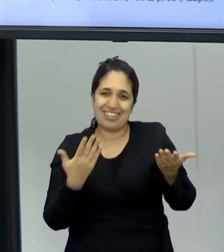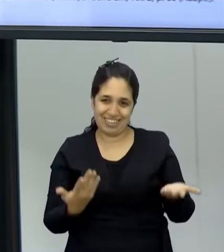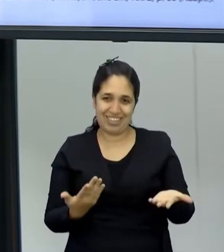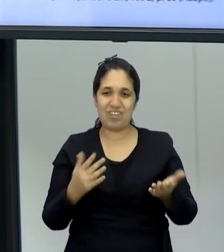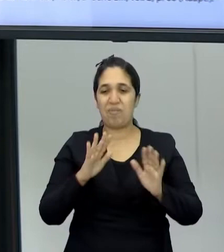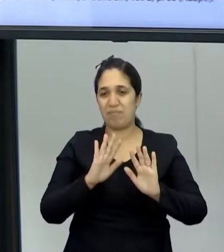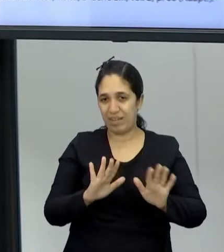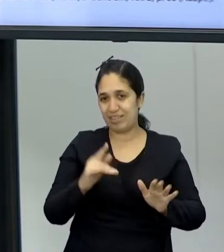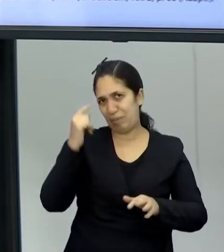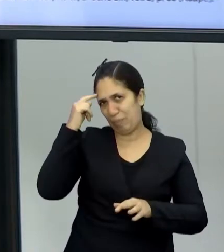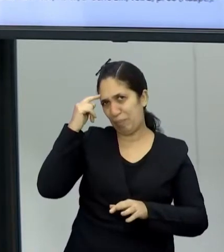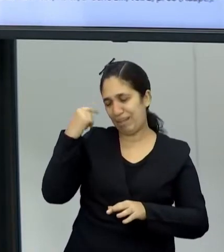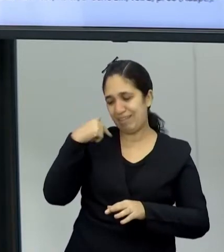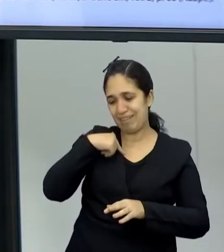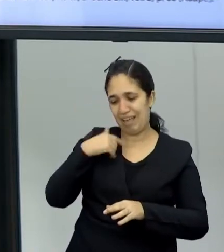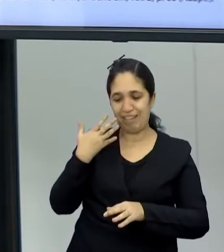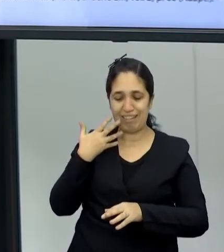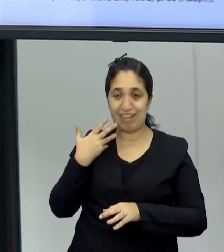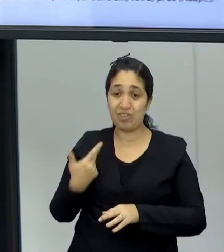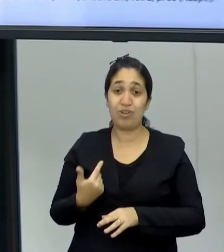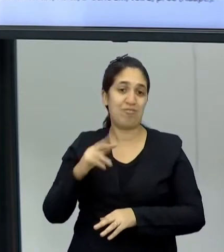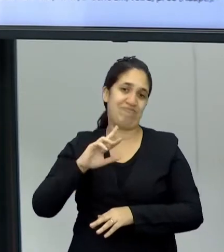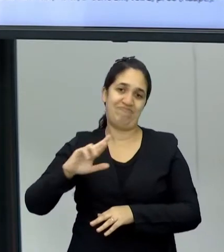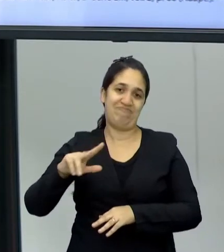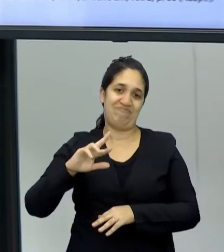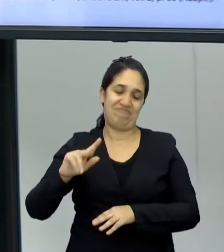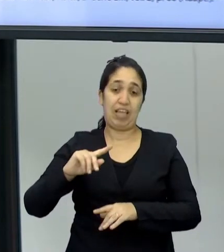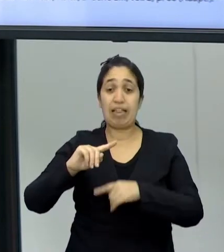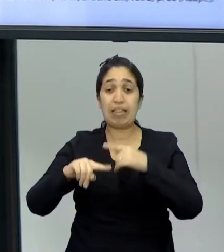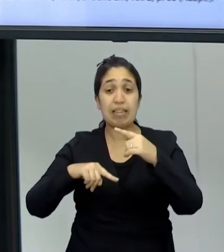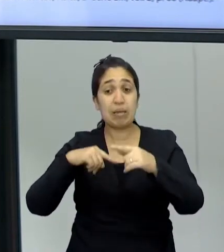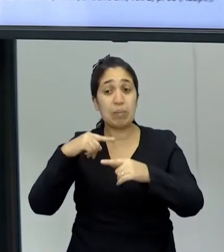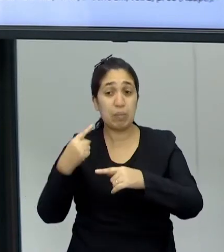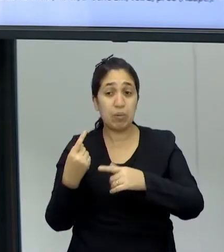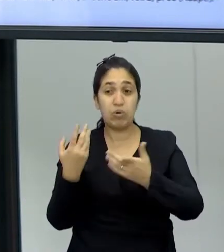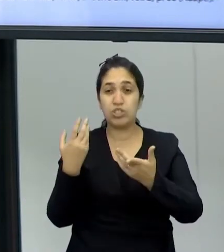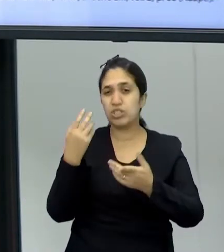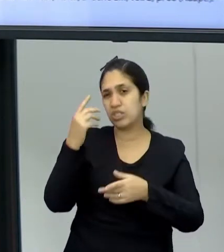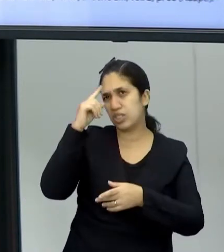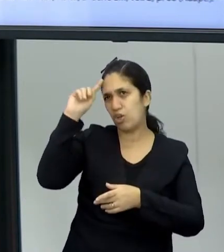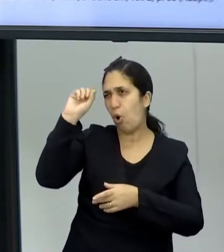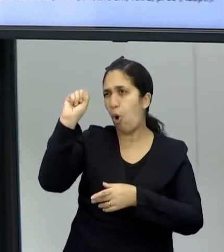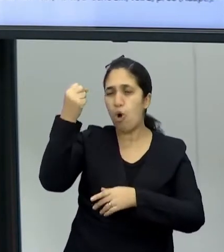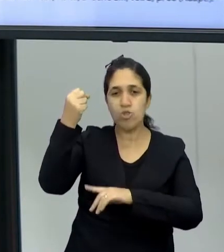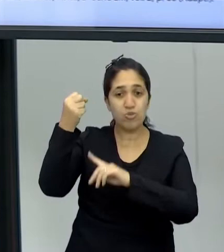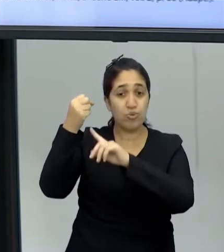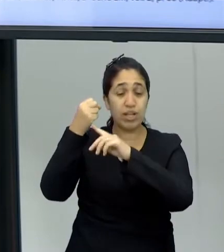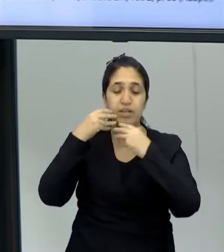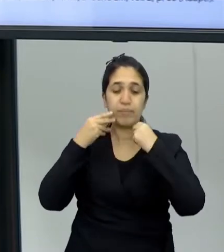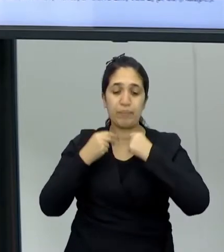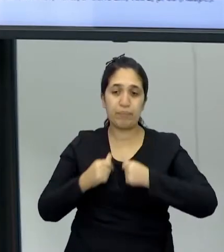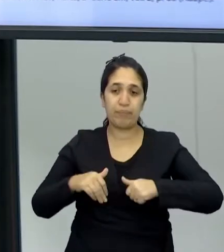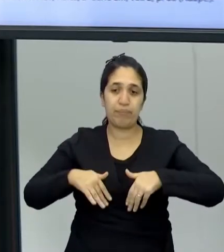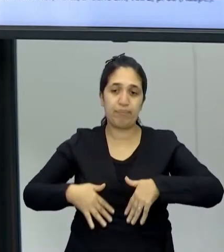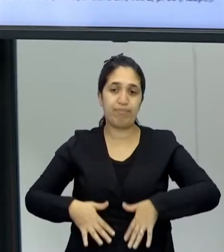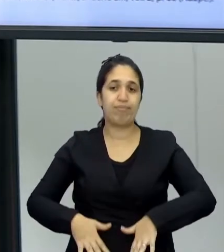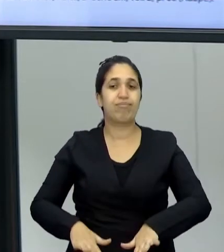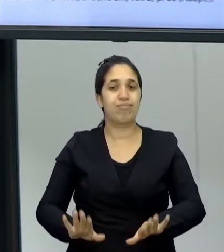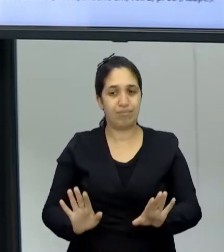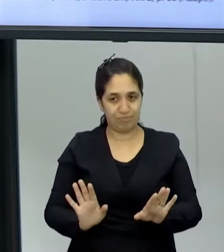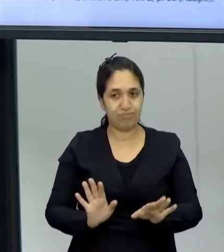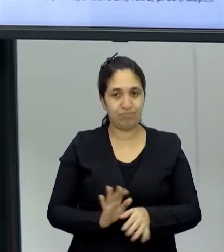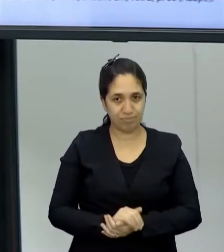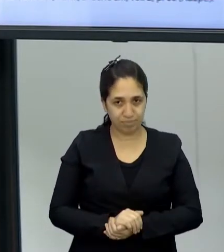enganam achando que é o seu iodo natural. Só que aí depois de 8 dias, ele é eliminado, ele se